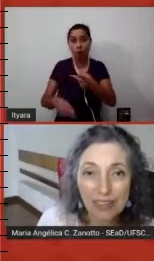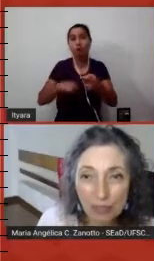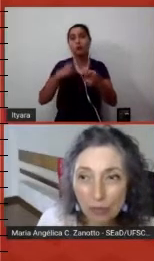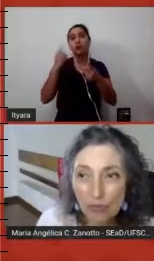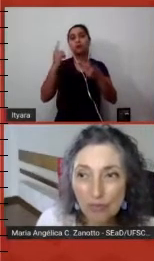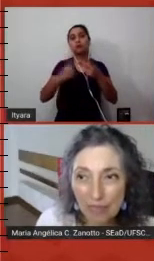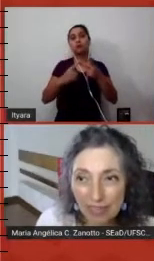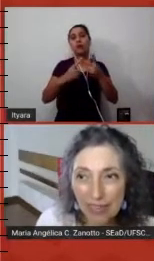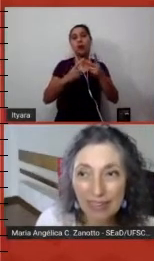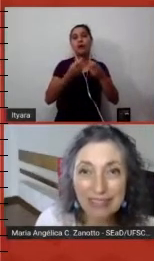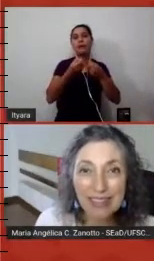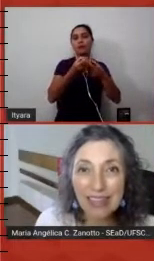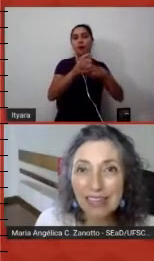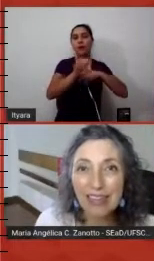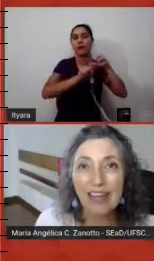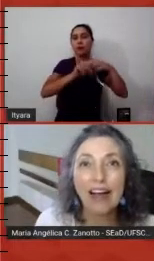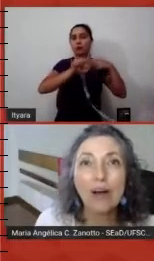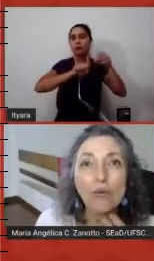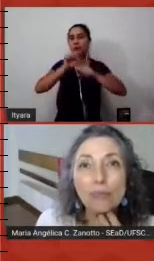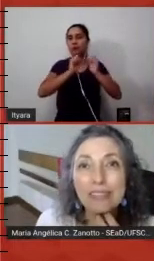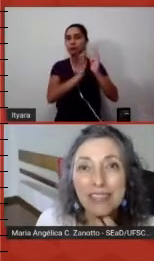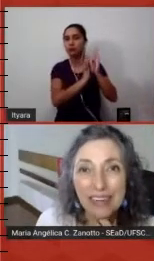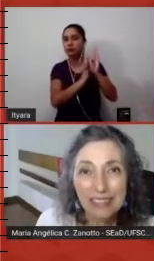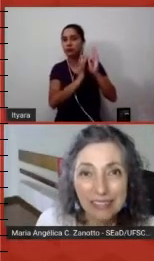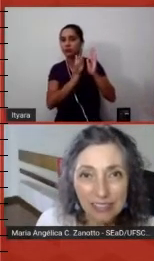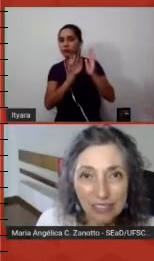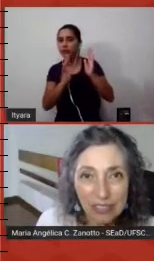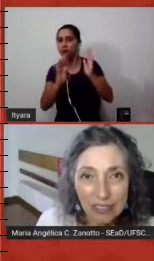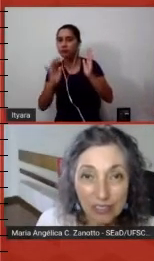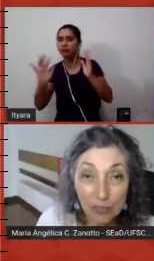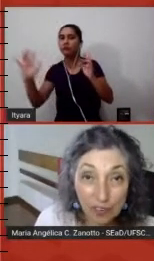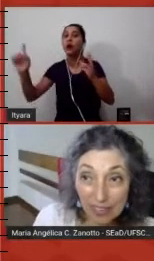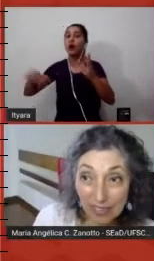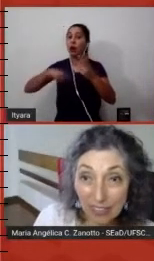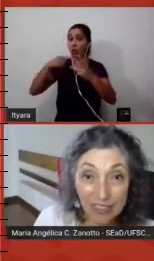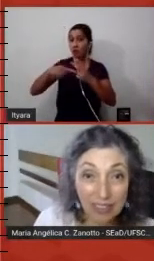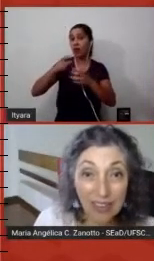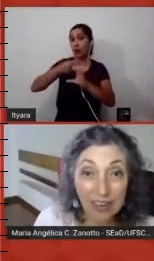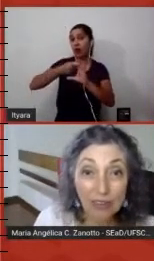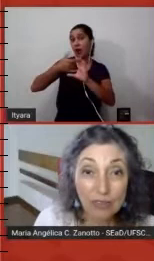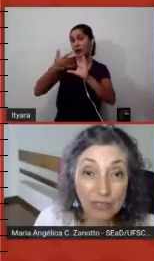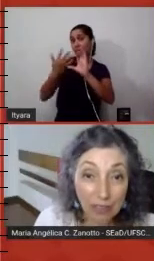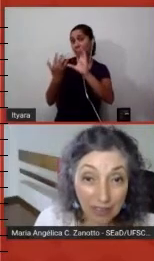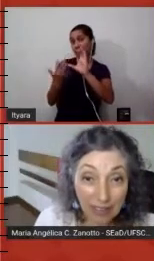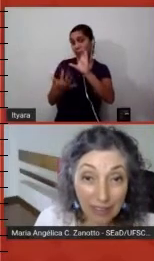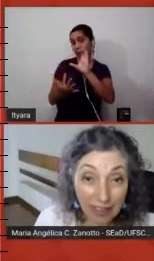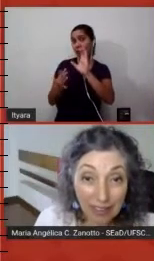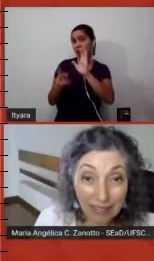do processo, né? Ela tem algumas características diferentes,